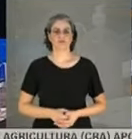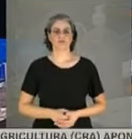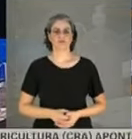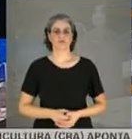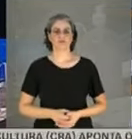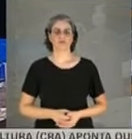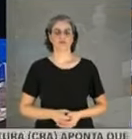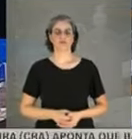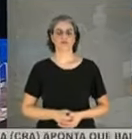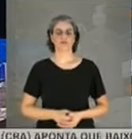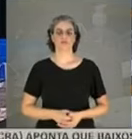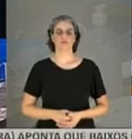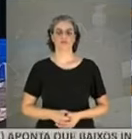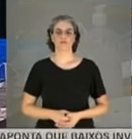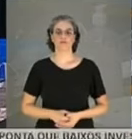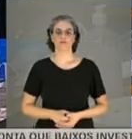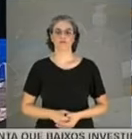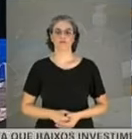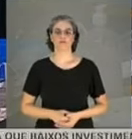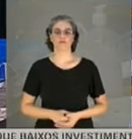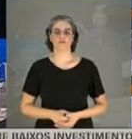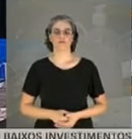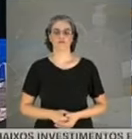eu complemento,